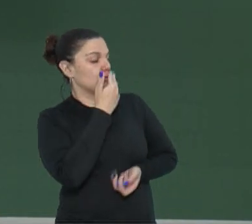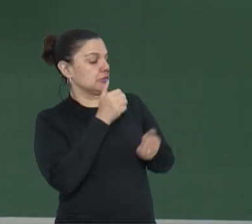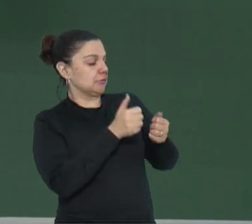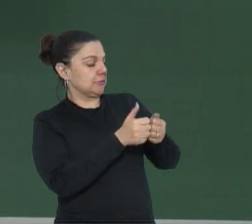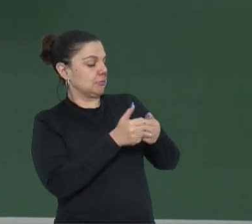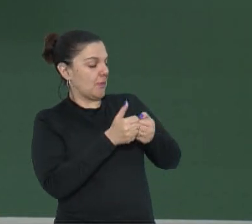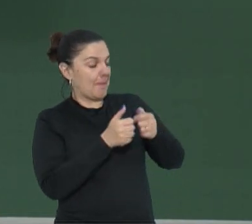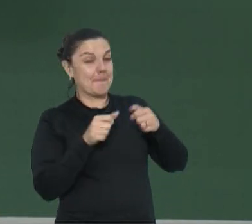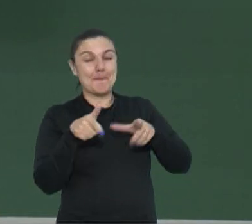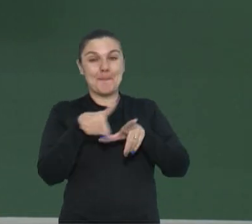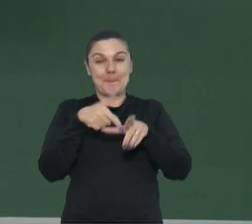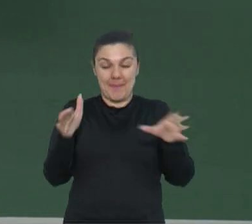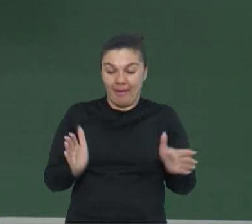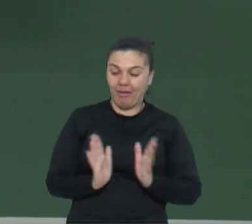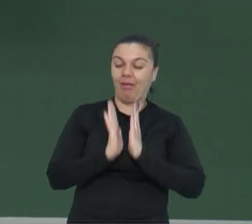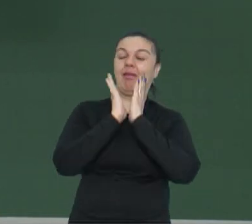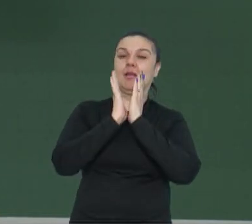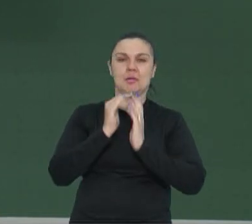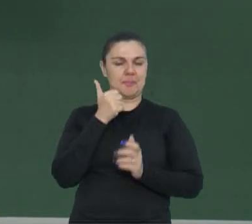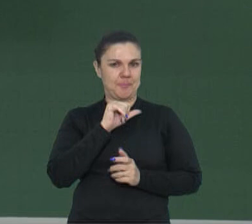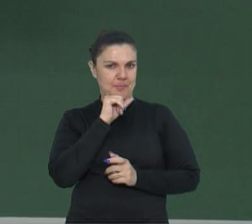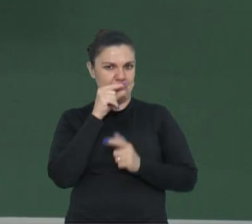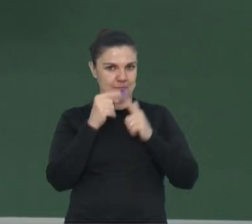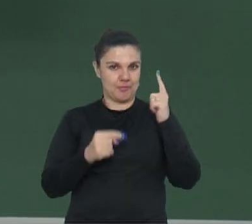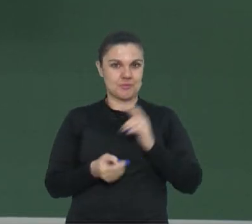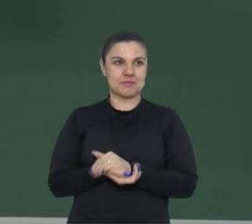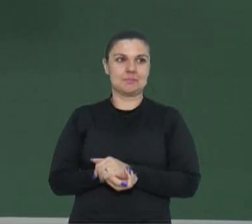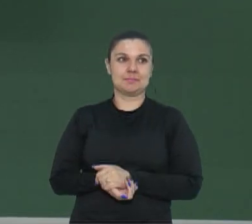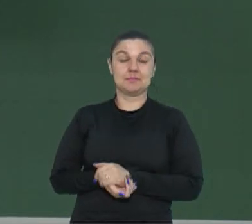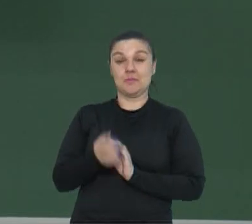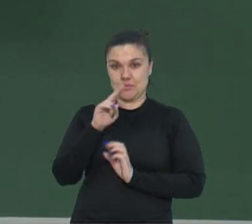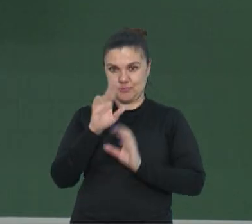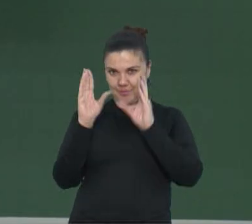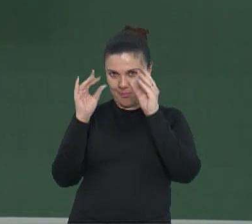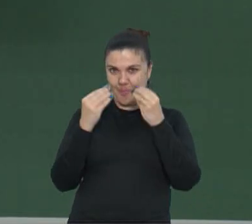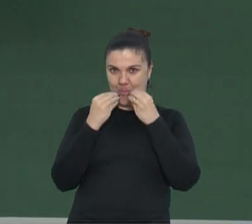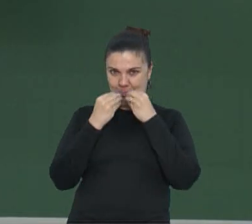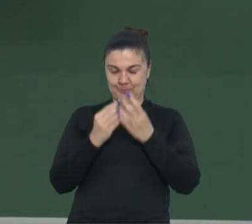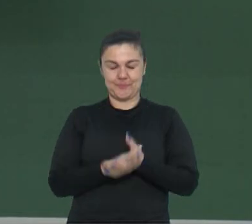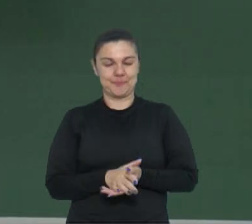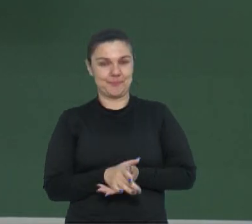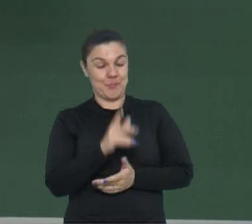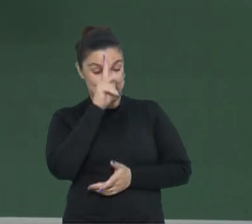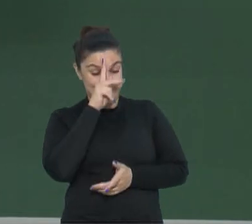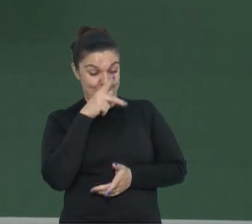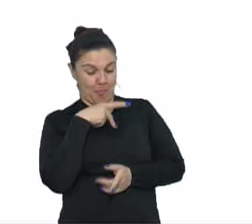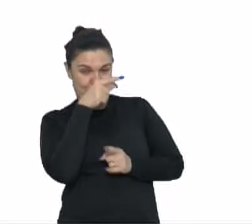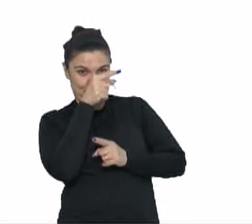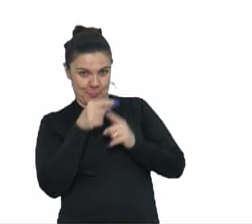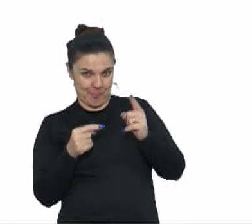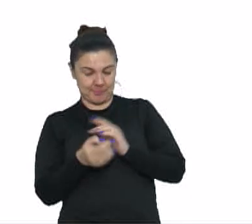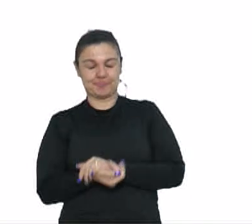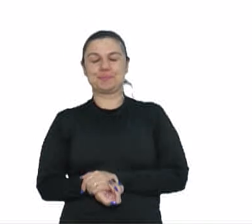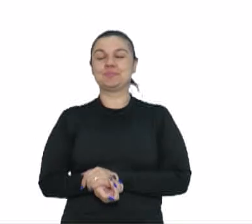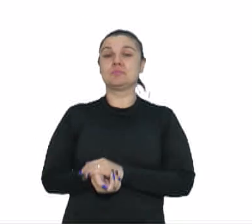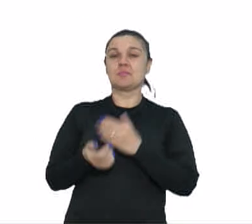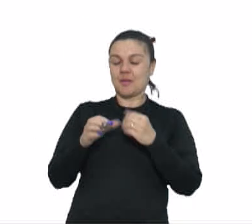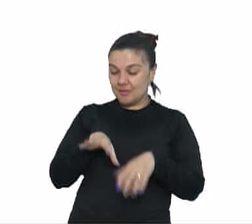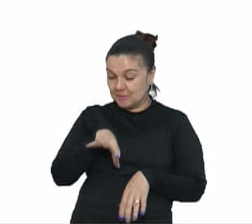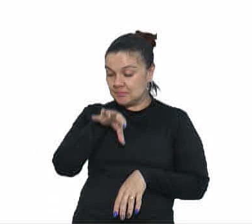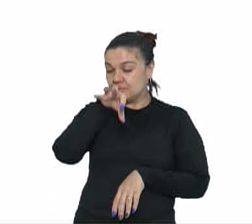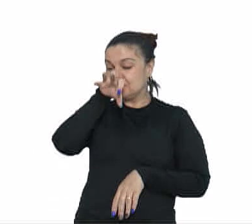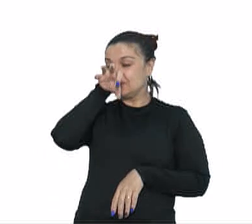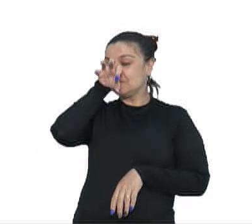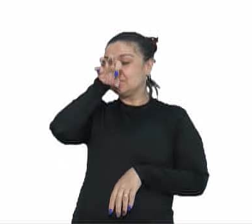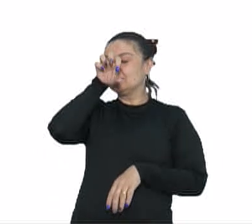com os pés, né? Mas a minha mãe não ia achar legal. Aí você come o pão usando as mãos. Isso é autocensura. Ao inalá-lo, a pessoa entra